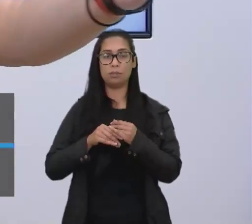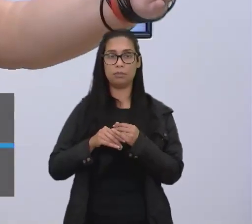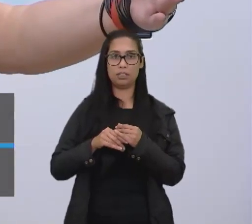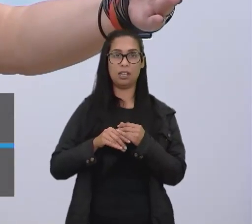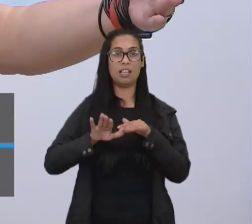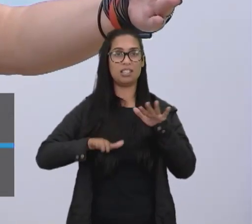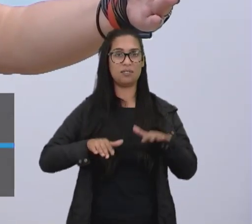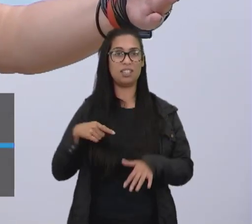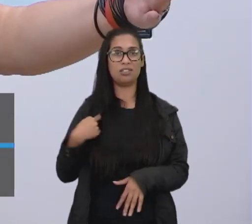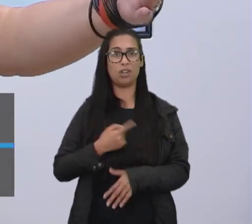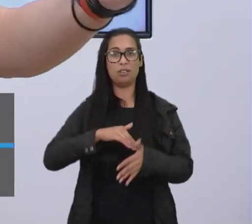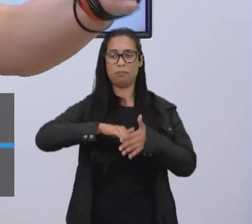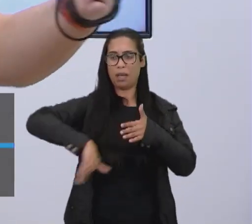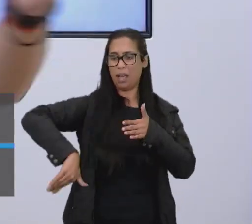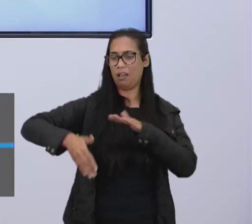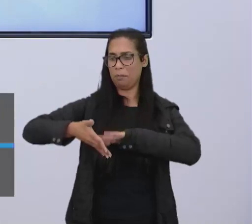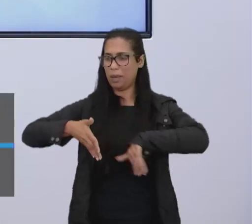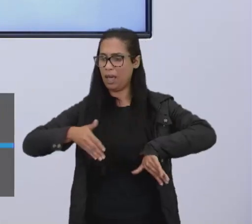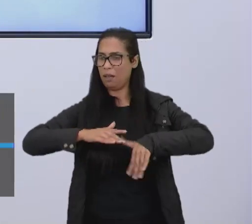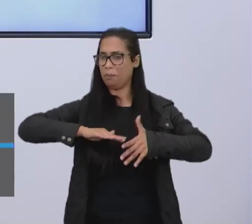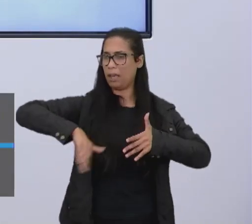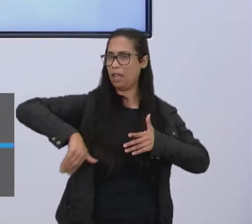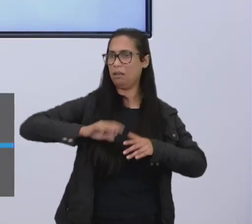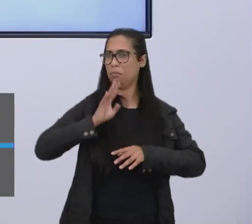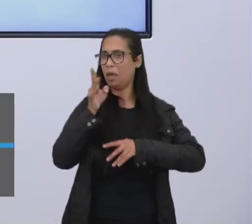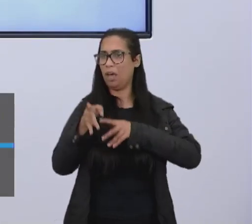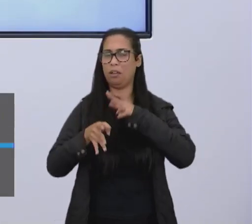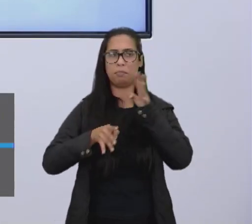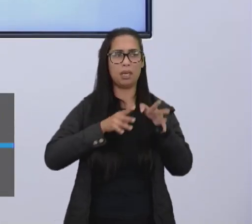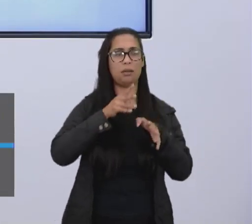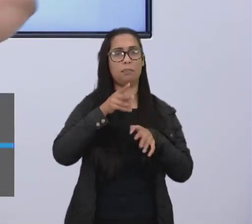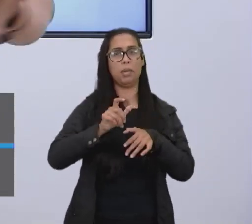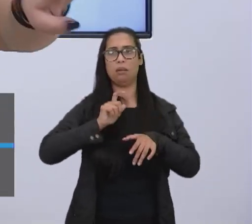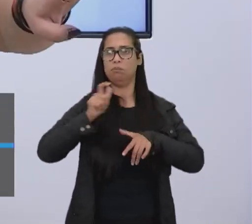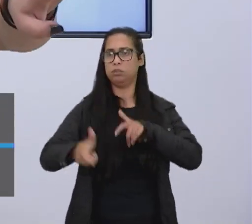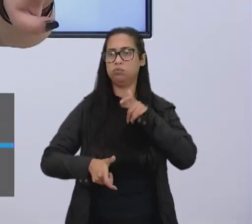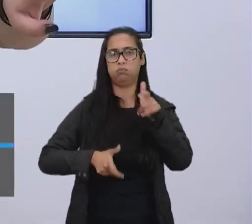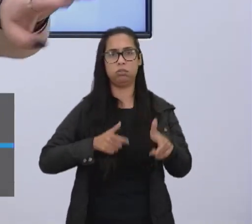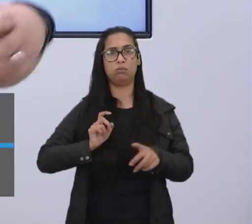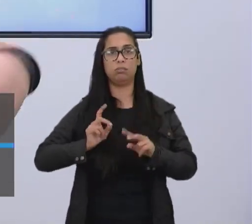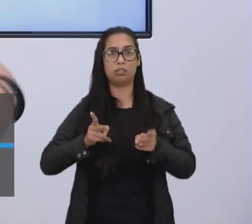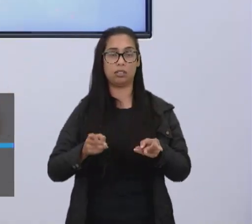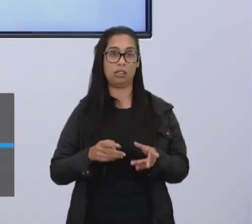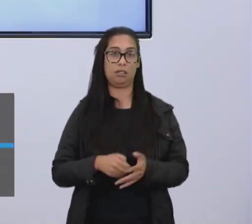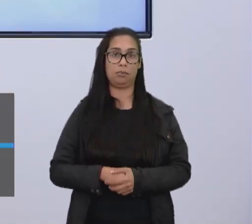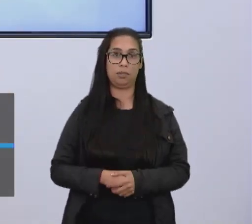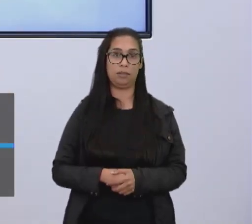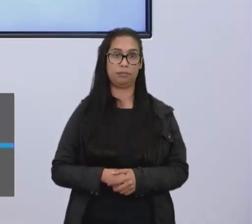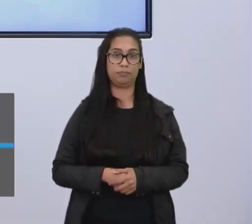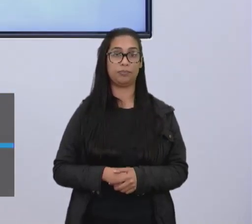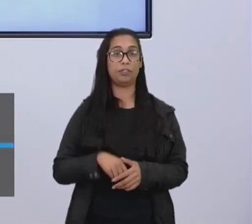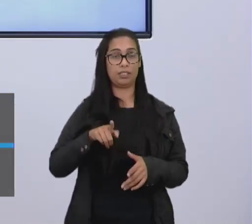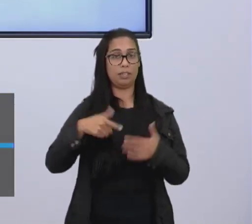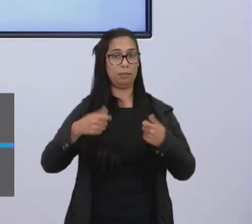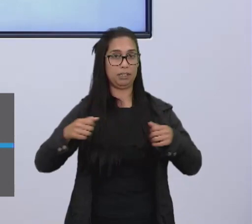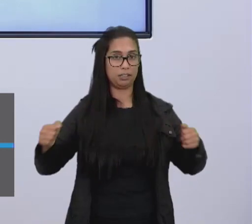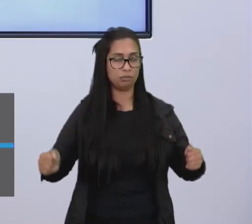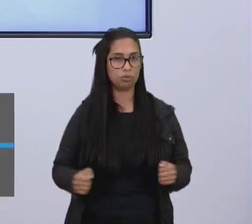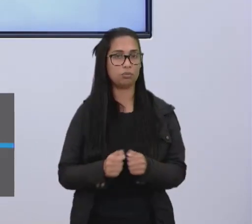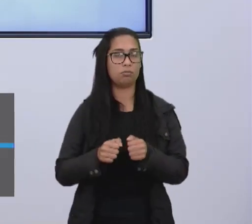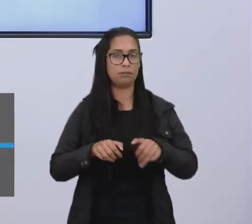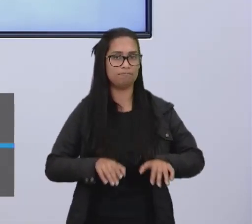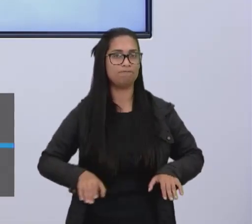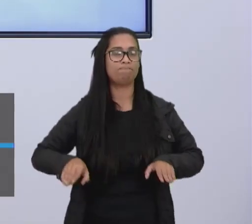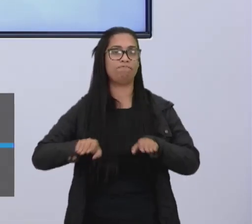mais separando. E como você junta algo que o único processo que você está fazendo é de dividir? E o que você gera é o estigma,